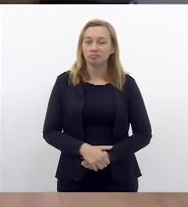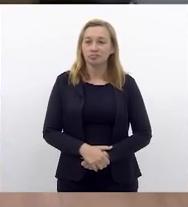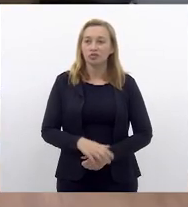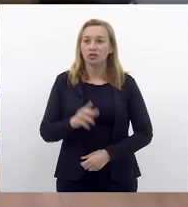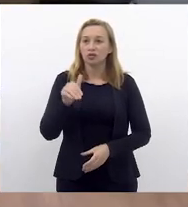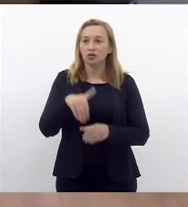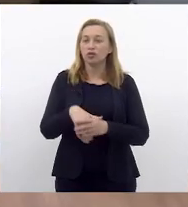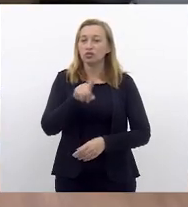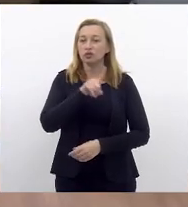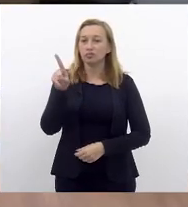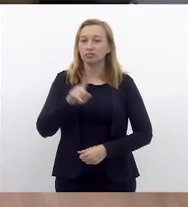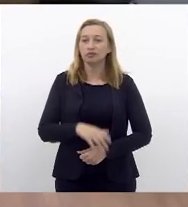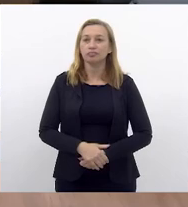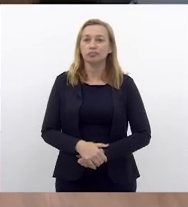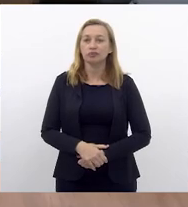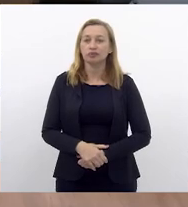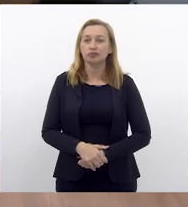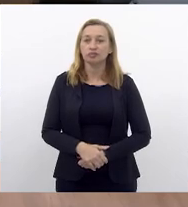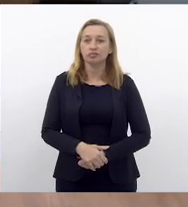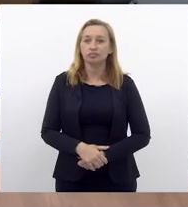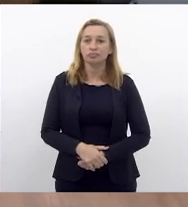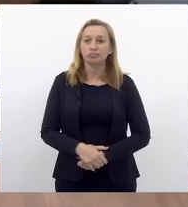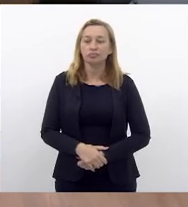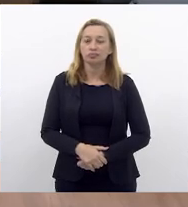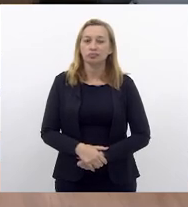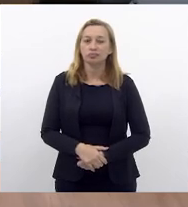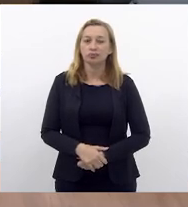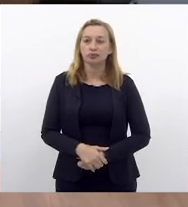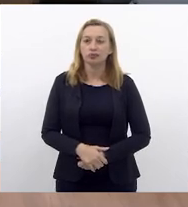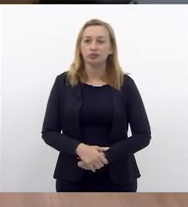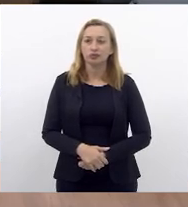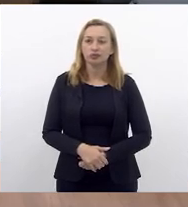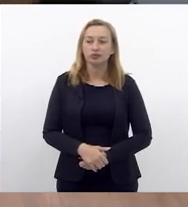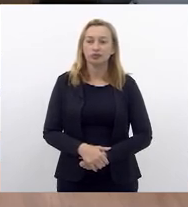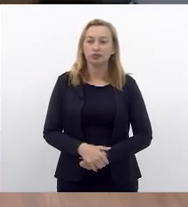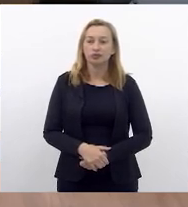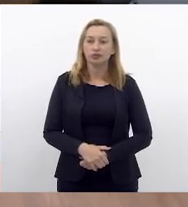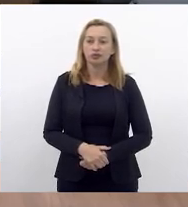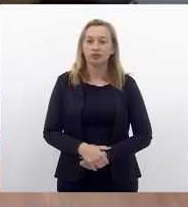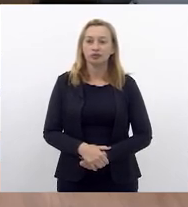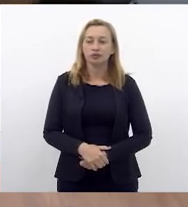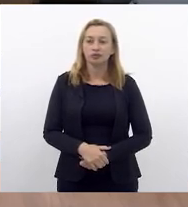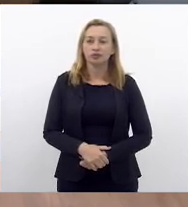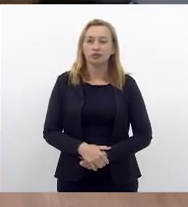Voto não. Deputada Alana Passos, vota não.